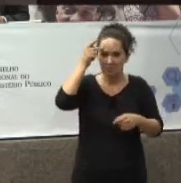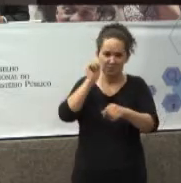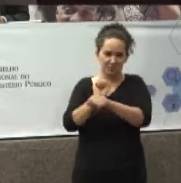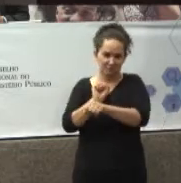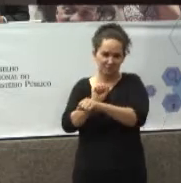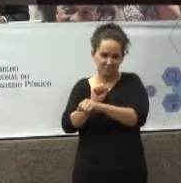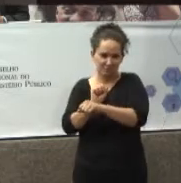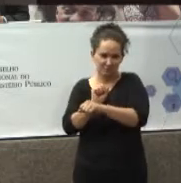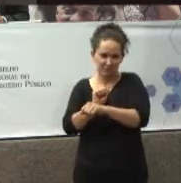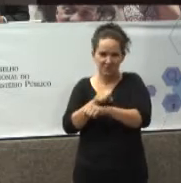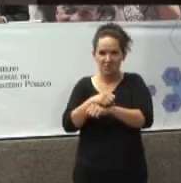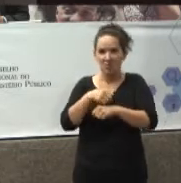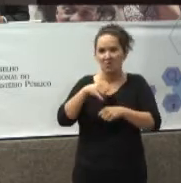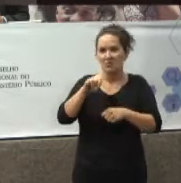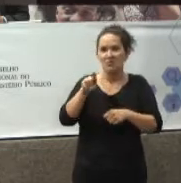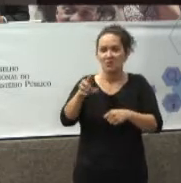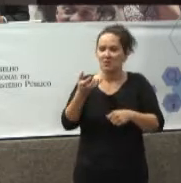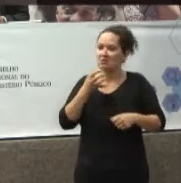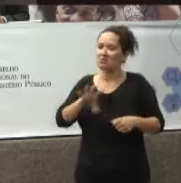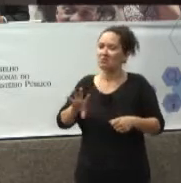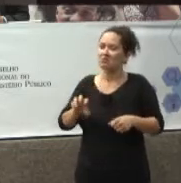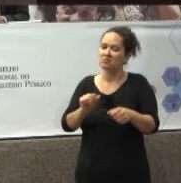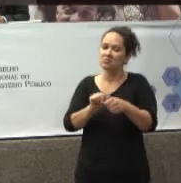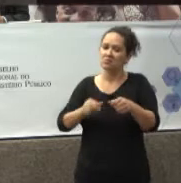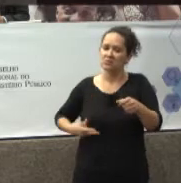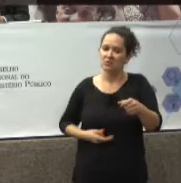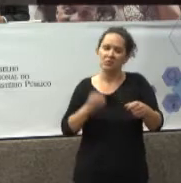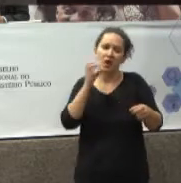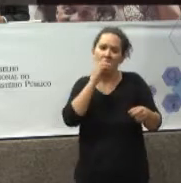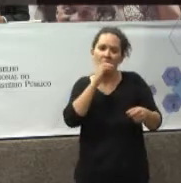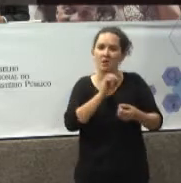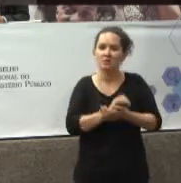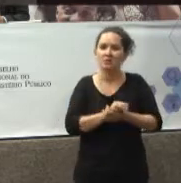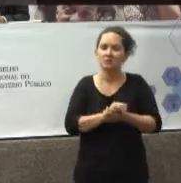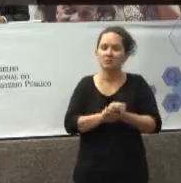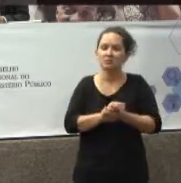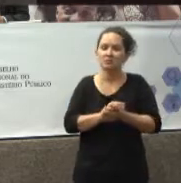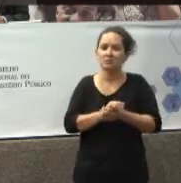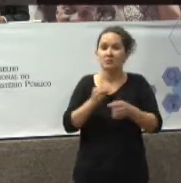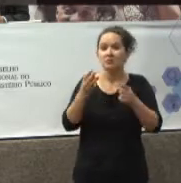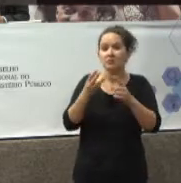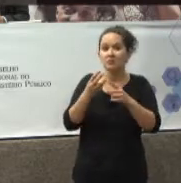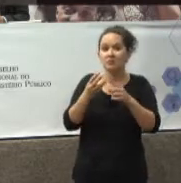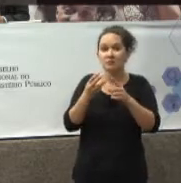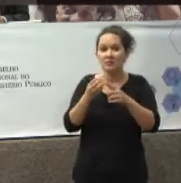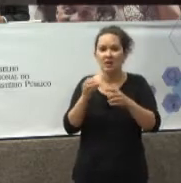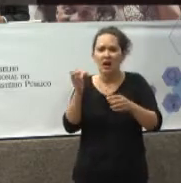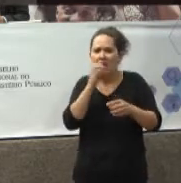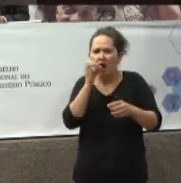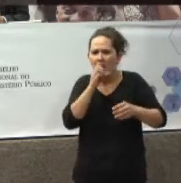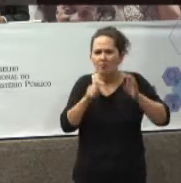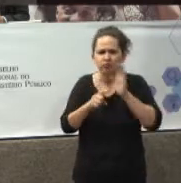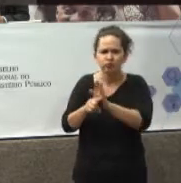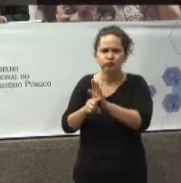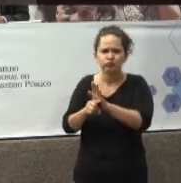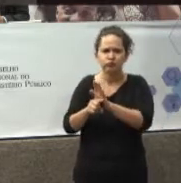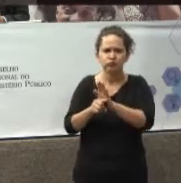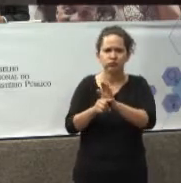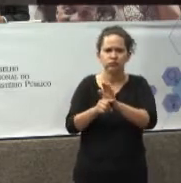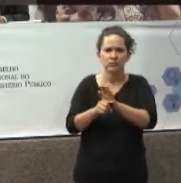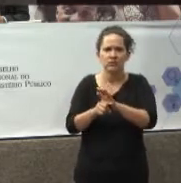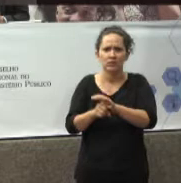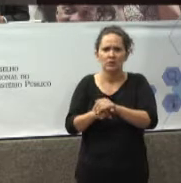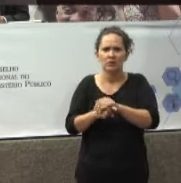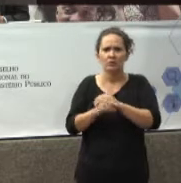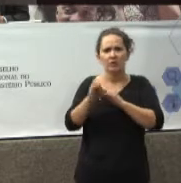espera ou se ele mesmo não quiser fazer a cirurgia com mais rapidez e o tratamento gente pra campo para pacientes com câncer em duas semanas na